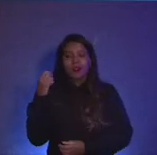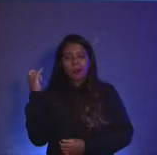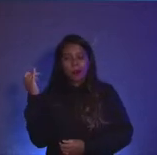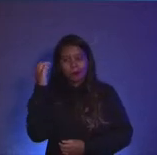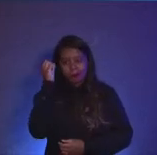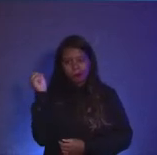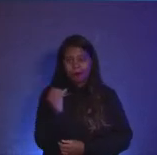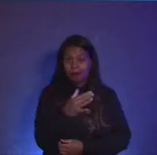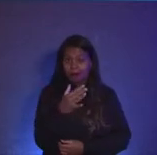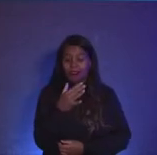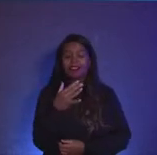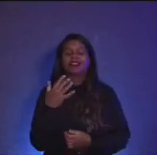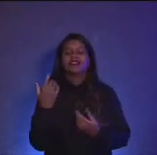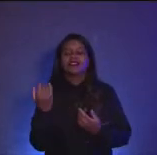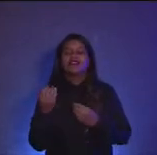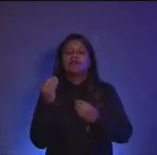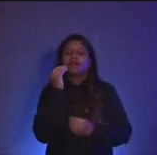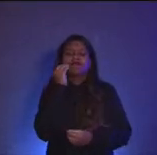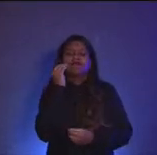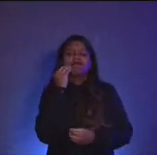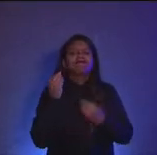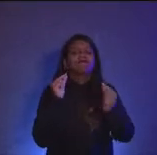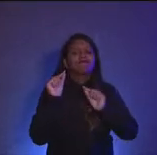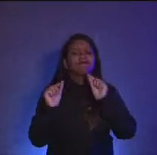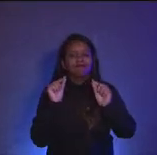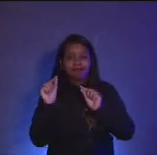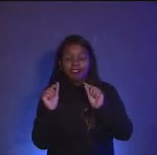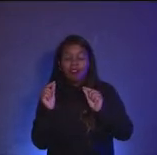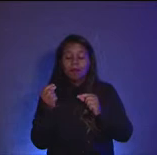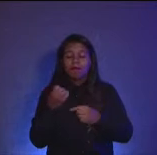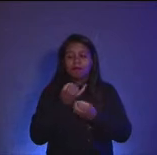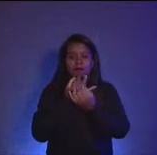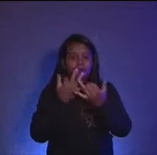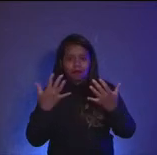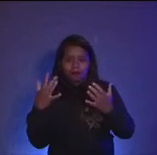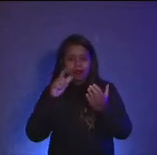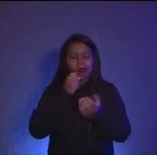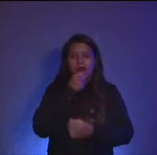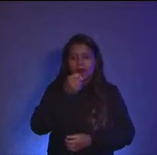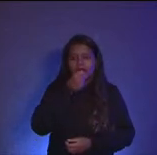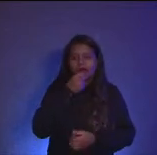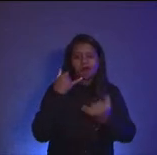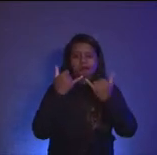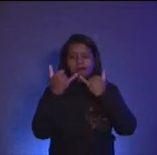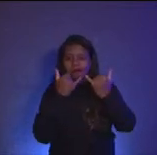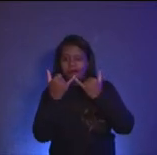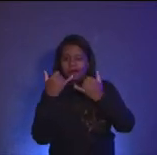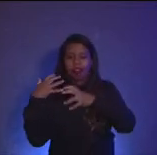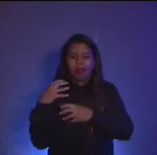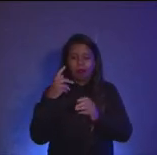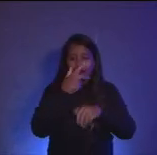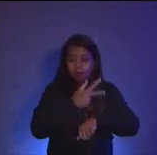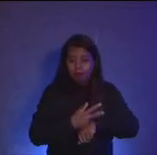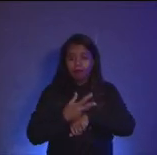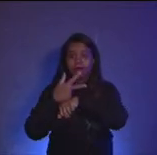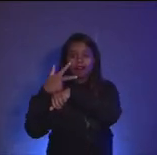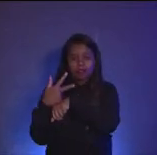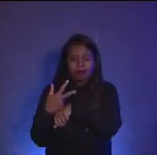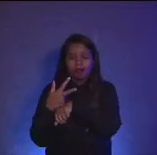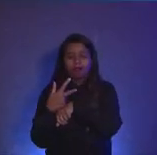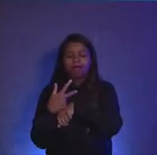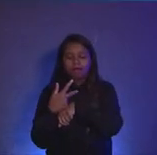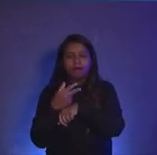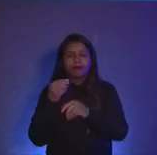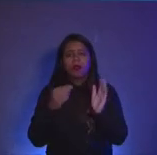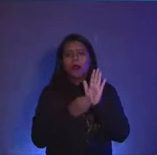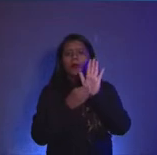e Experimentação. Essa categoria premia trabalhos inovadores de jornalismo de dados e são, que fujam da rotina